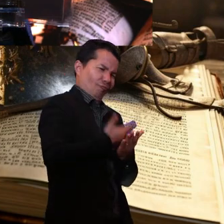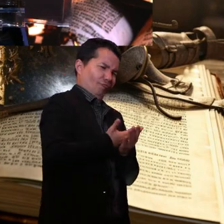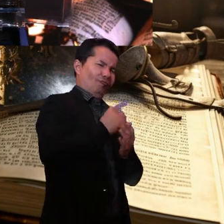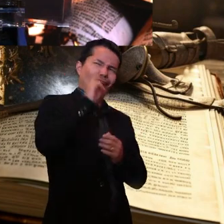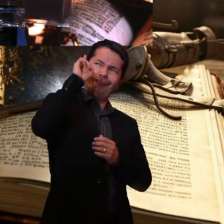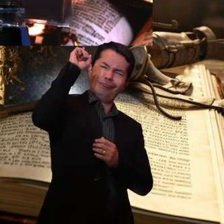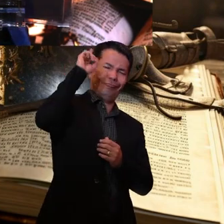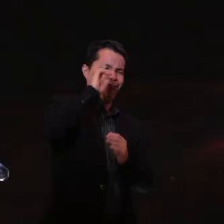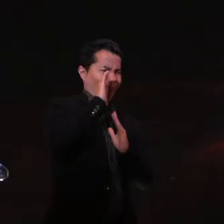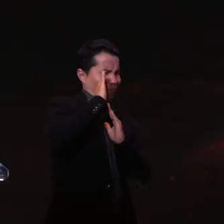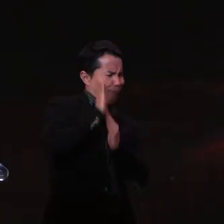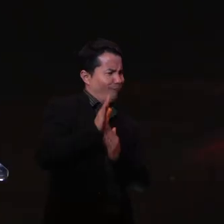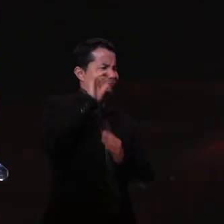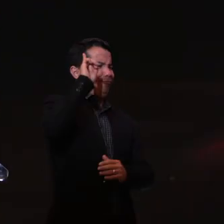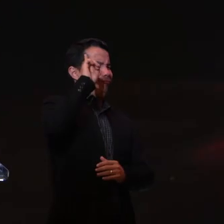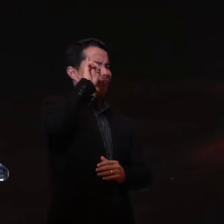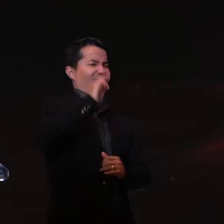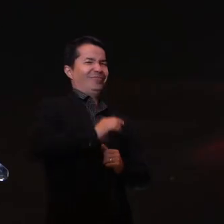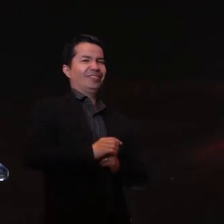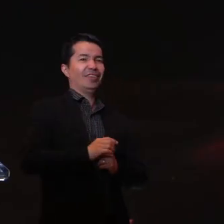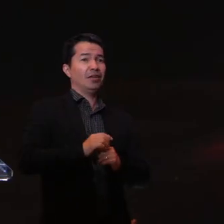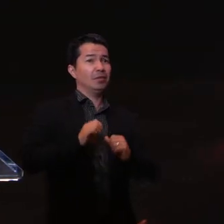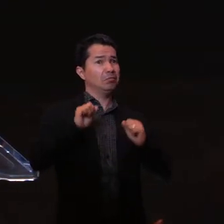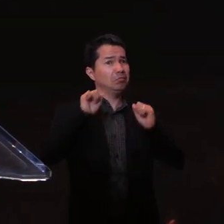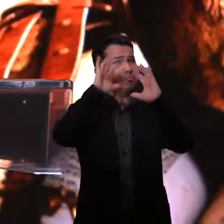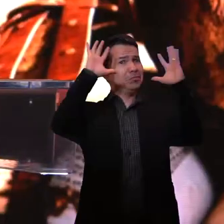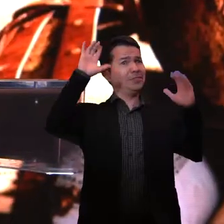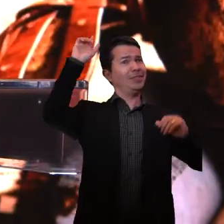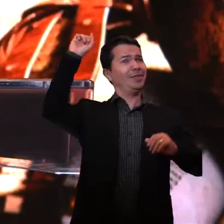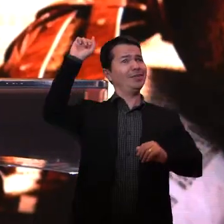que possuem. Glória a Deus!